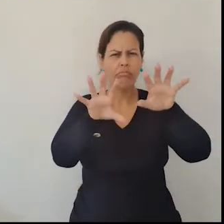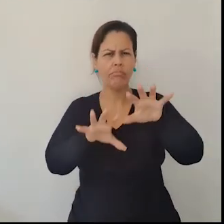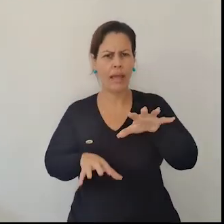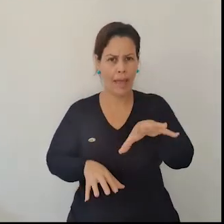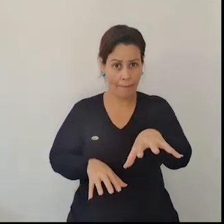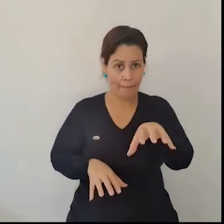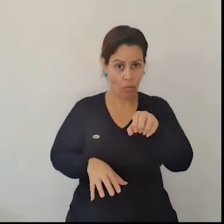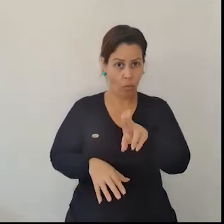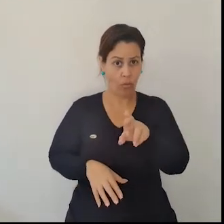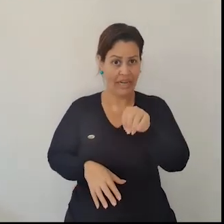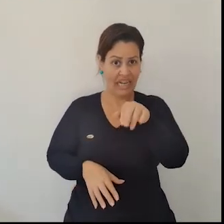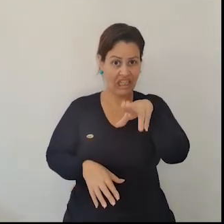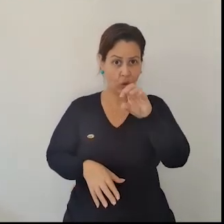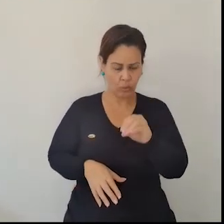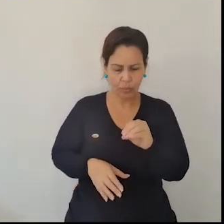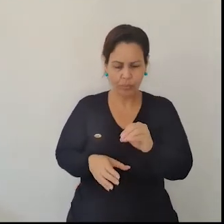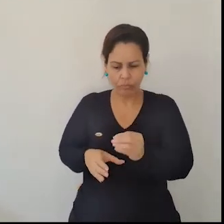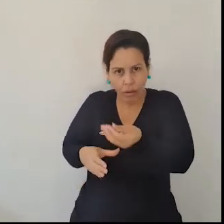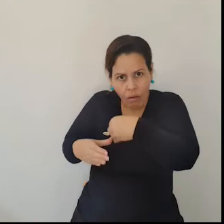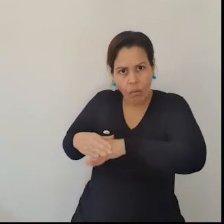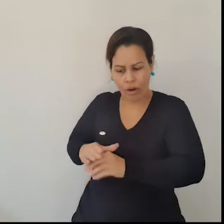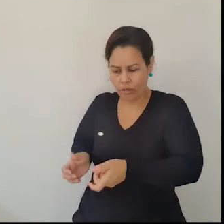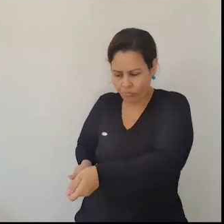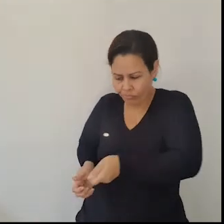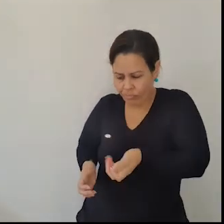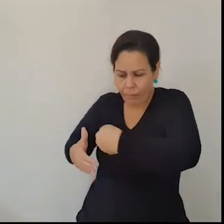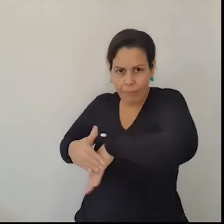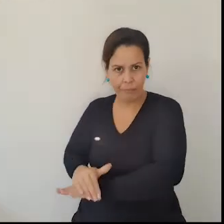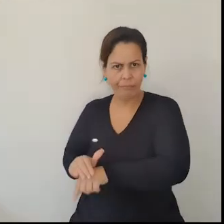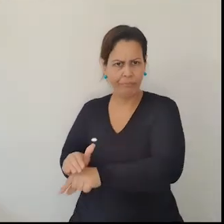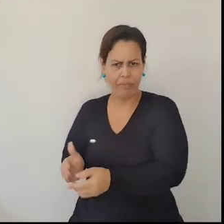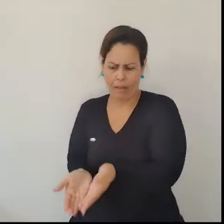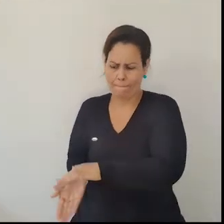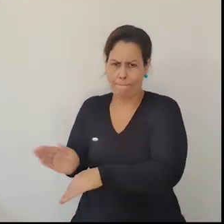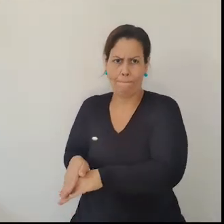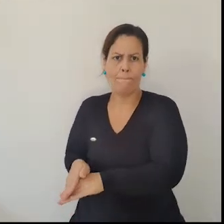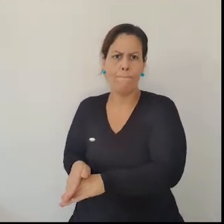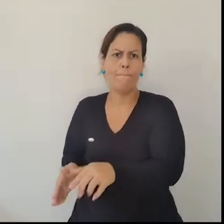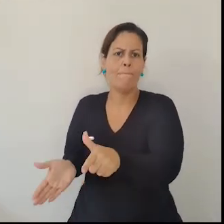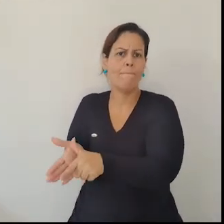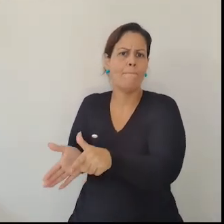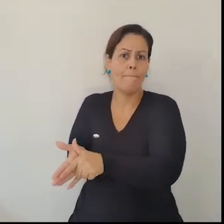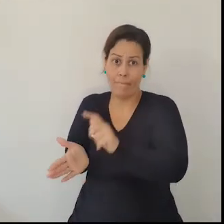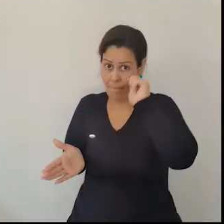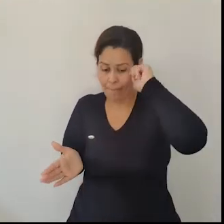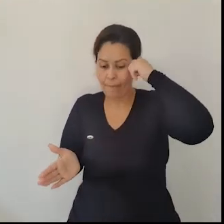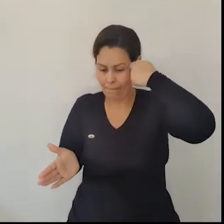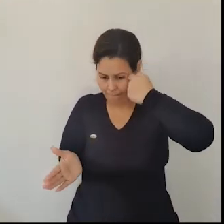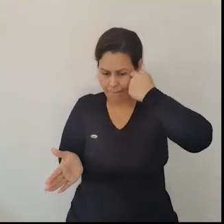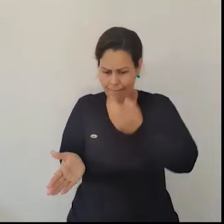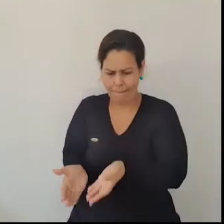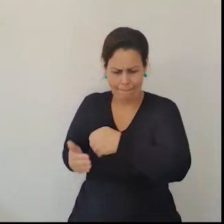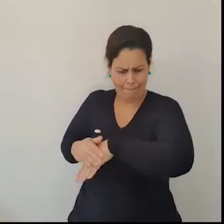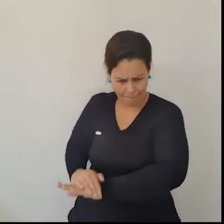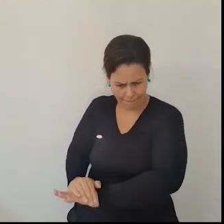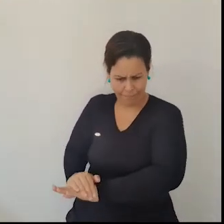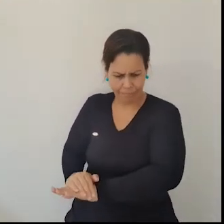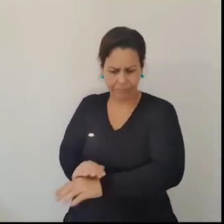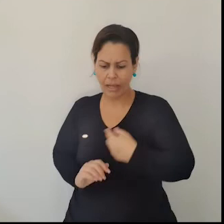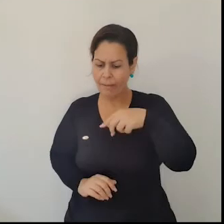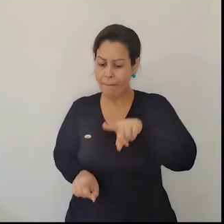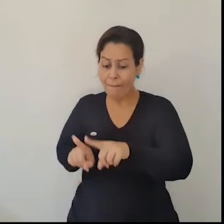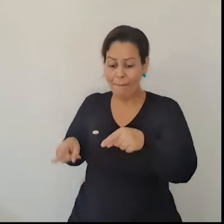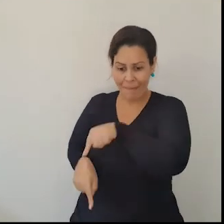luz solar. Num dia nublado, guardou uma amostra de urânio numa gaveta embrulhada em papel preto e espesso e mesmo